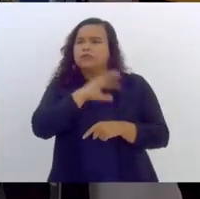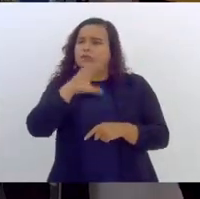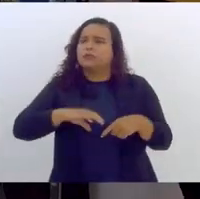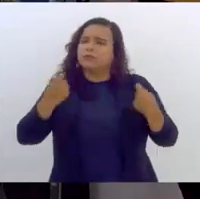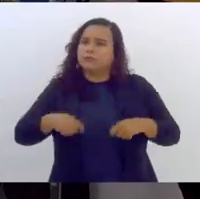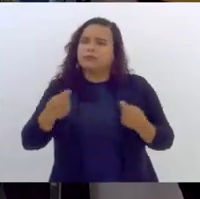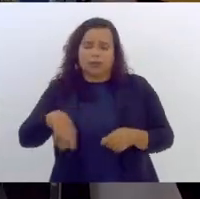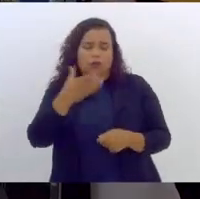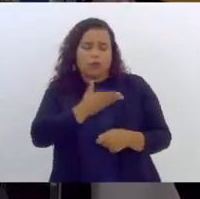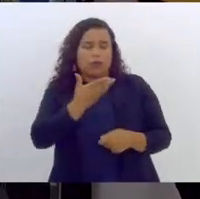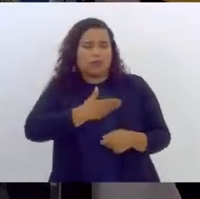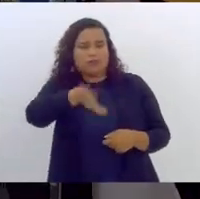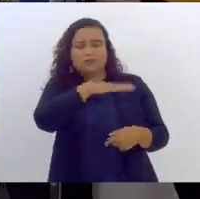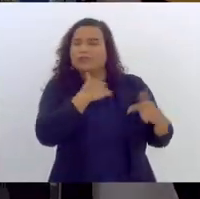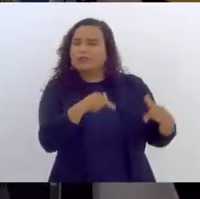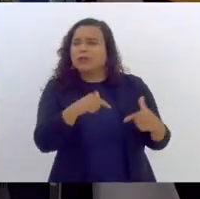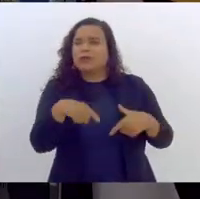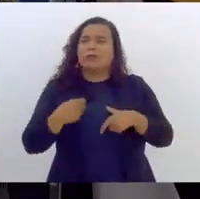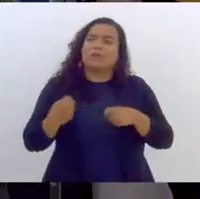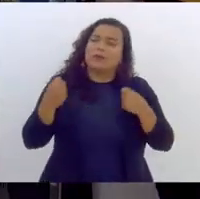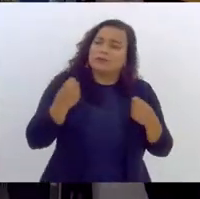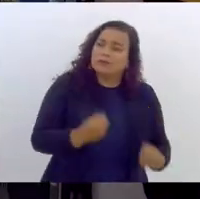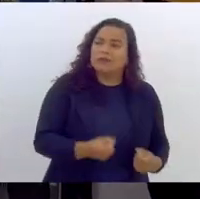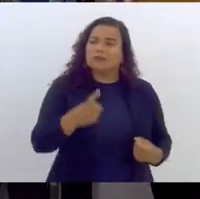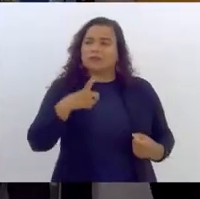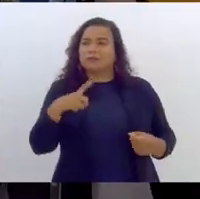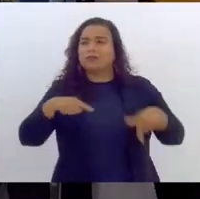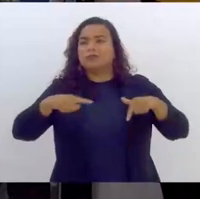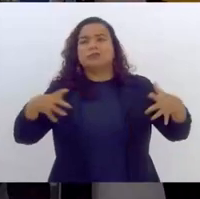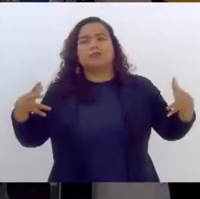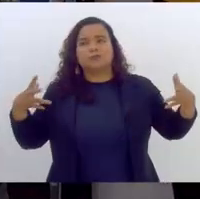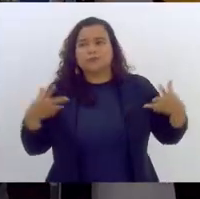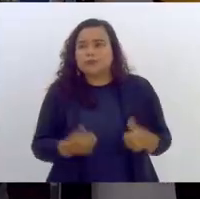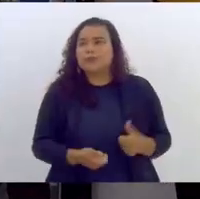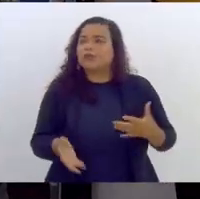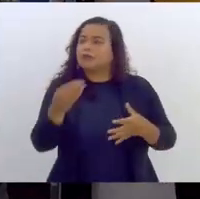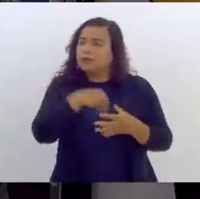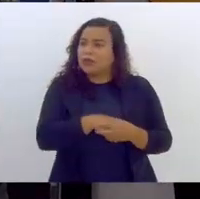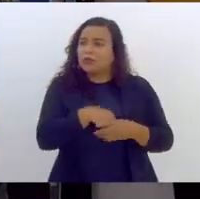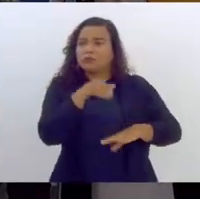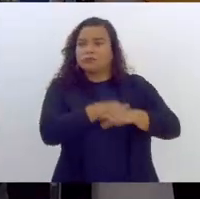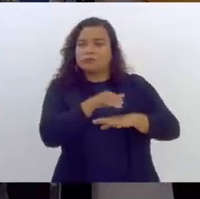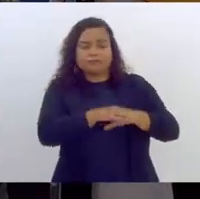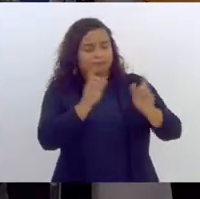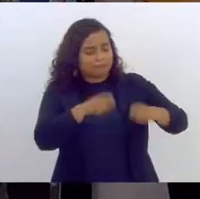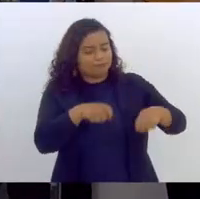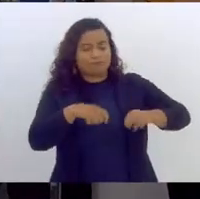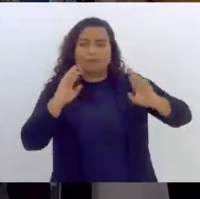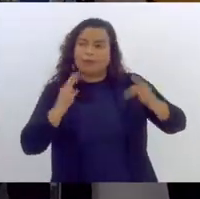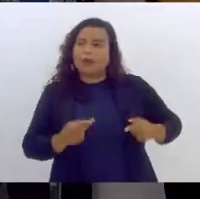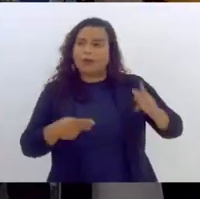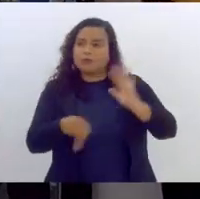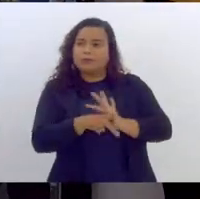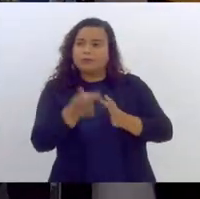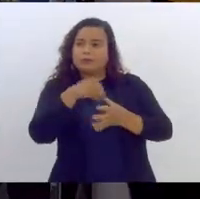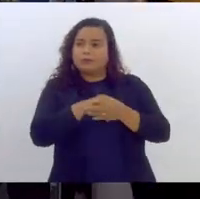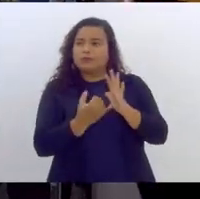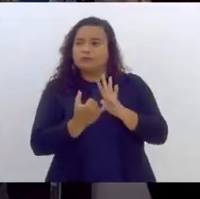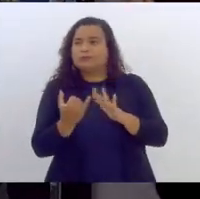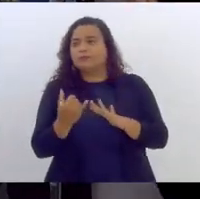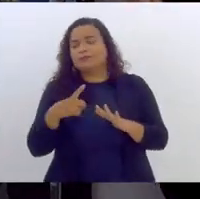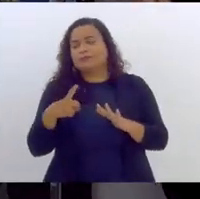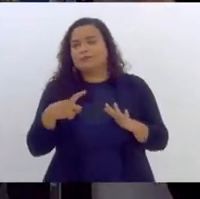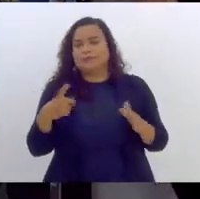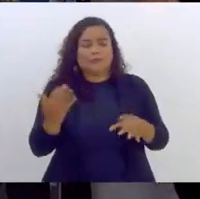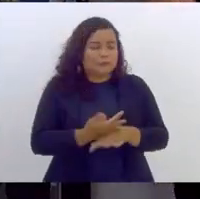sobrecarregados fazendo um trabalho incrível dentro da capacidade de recursos humanos que existe hoje na instituição